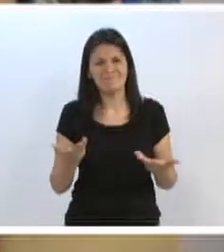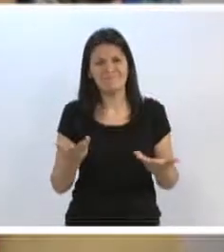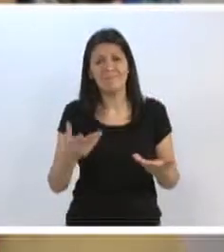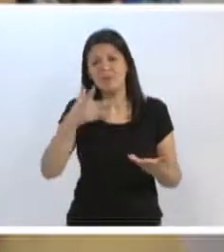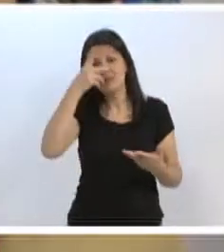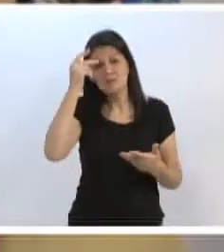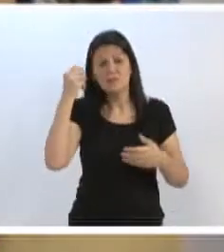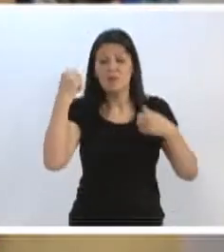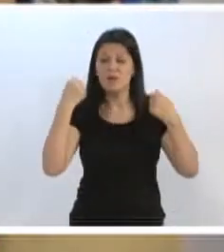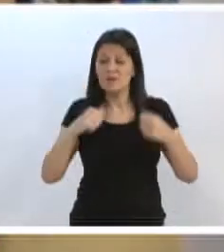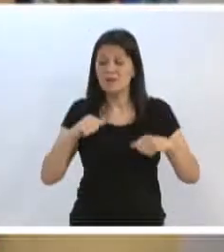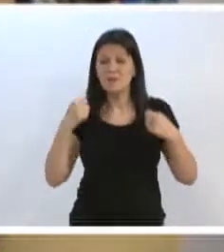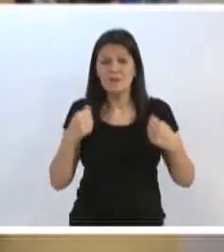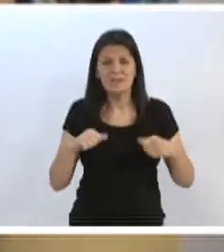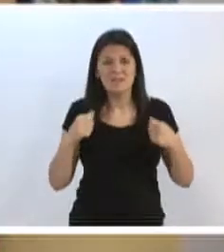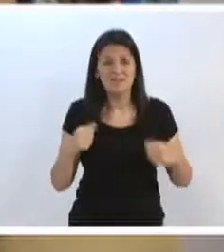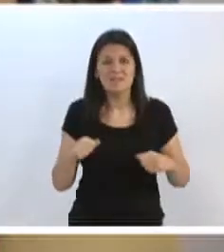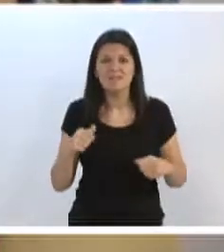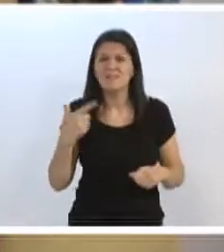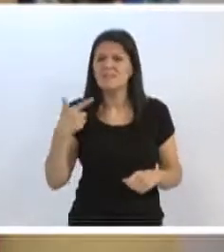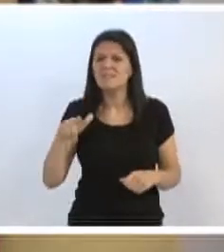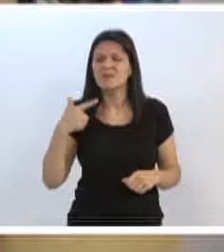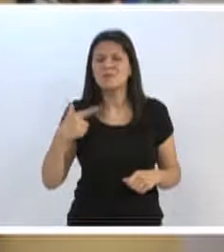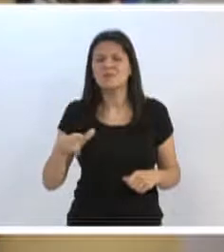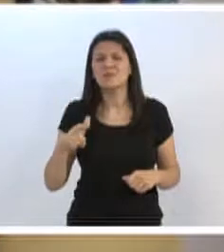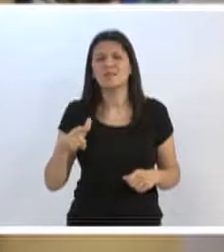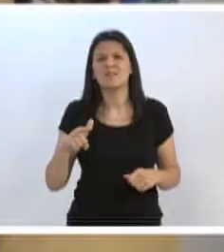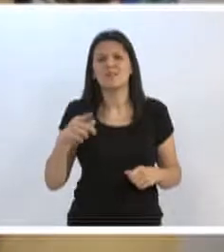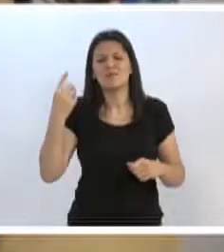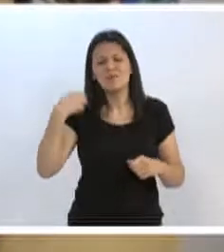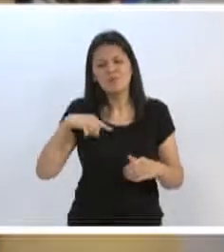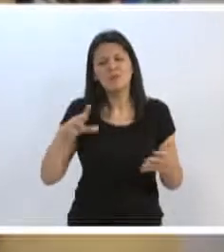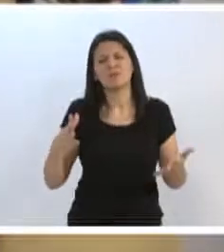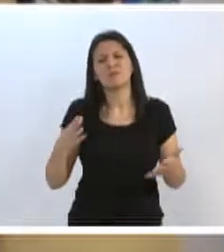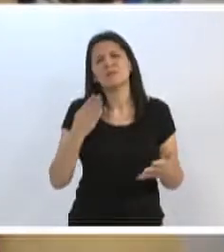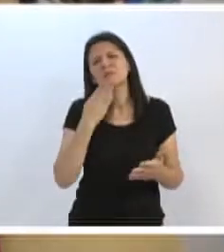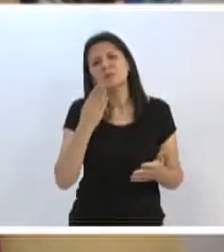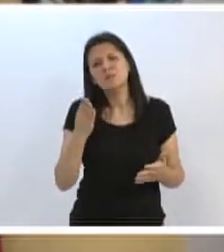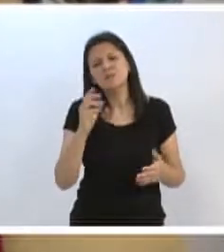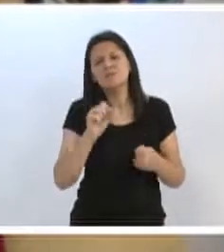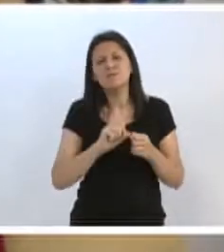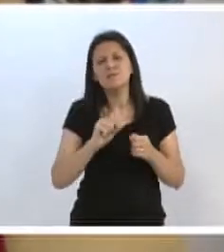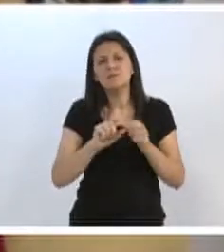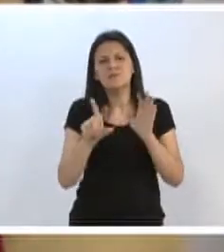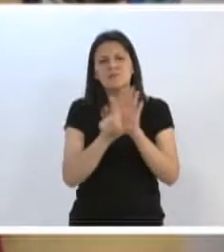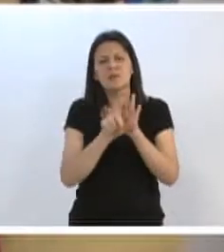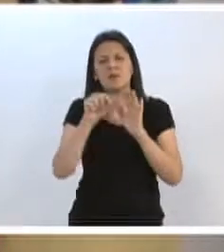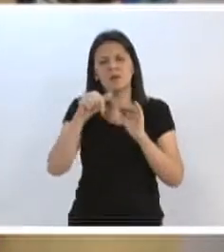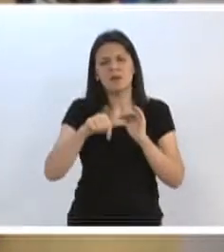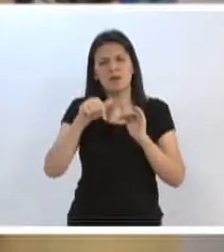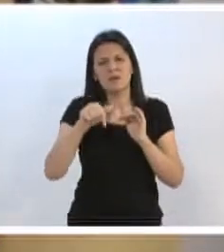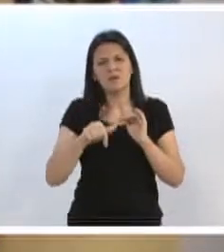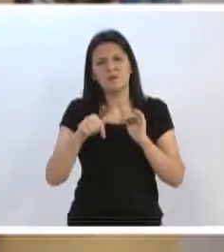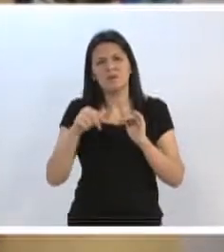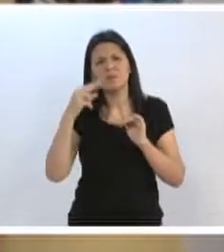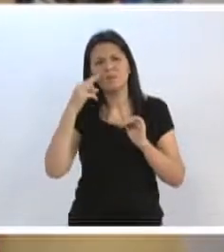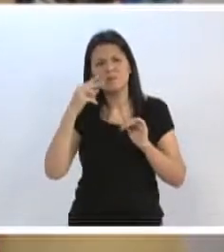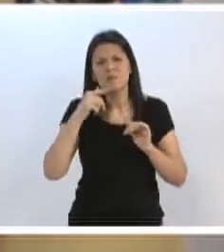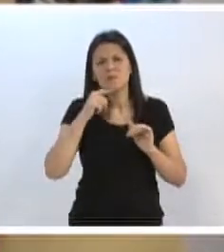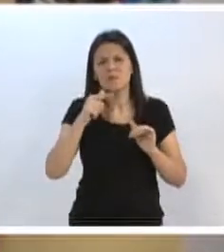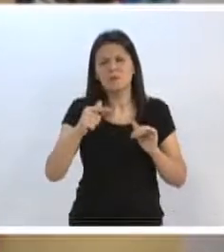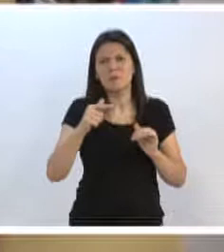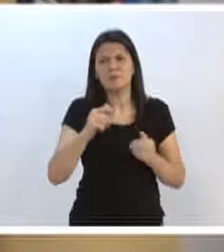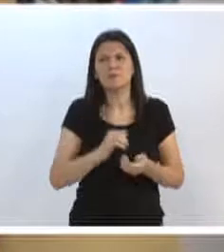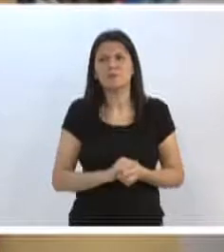realmente precisam, né, não tenham a possibilidade disso. Então a gente fizemos uma lei aqui nessa casa, prevendo essa semana aqui,